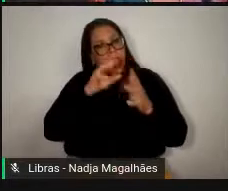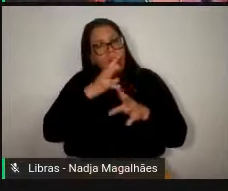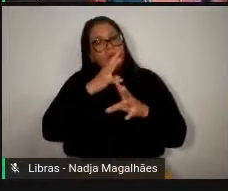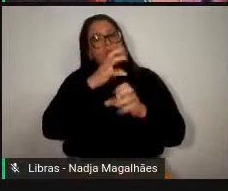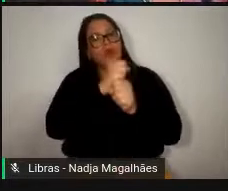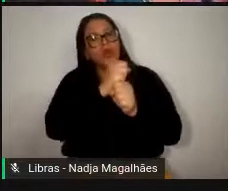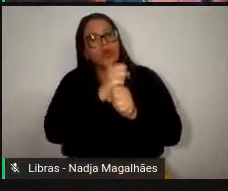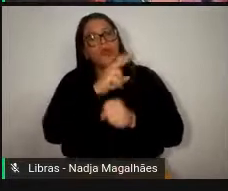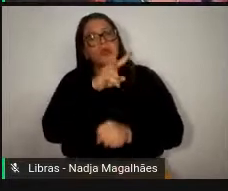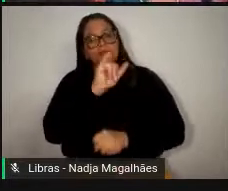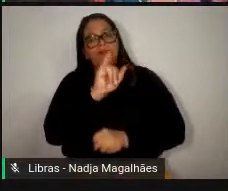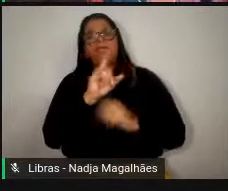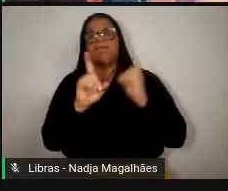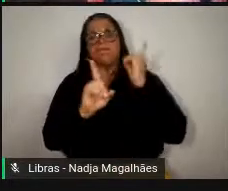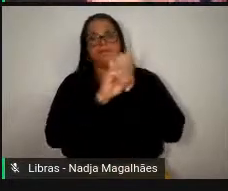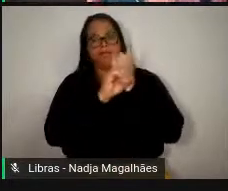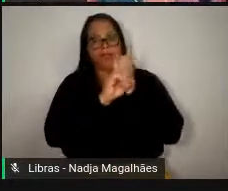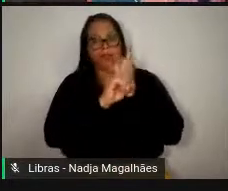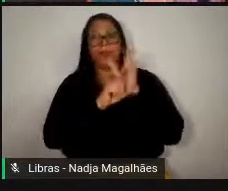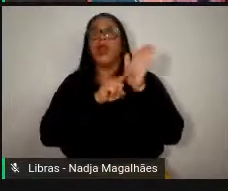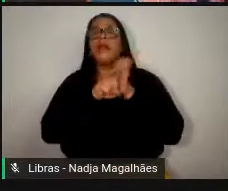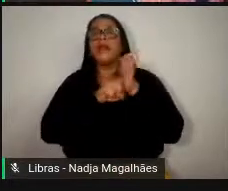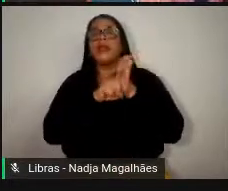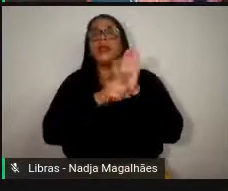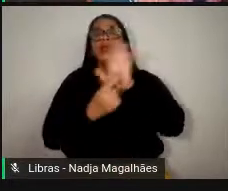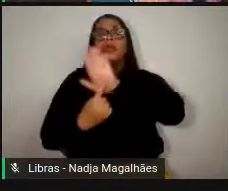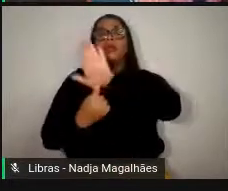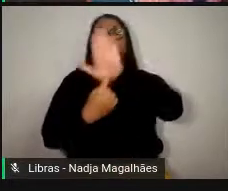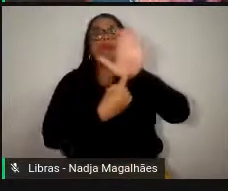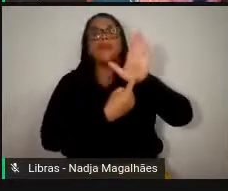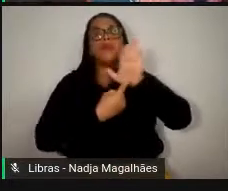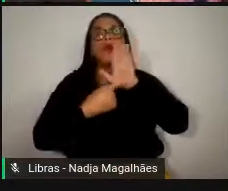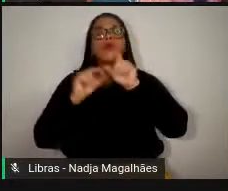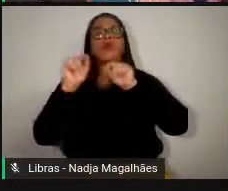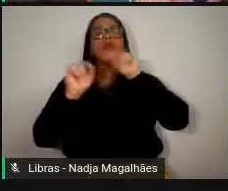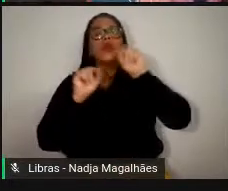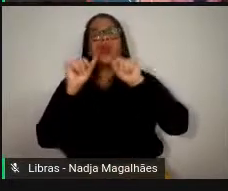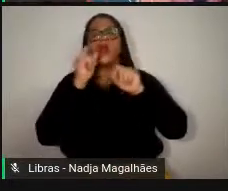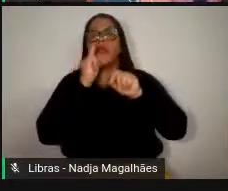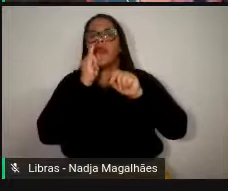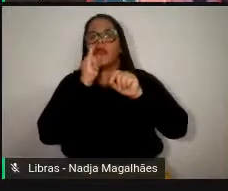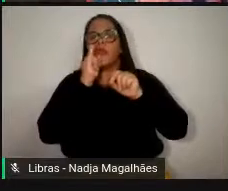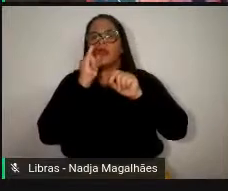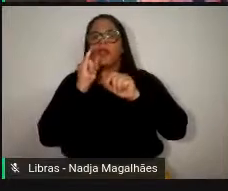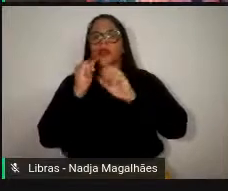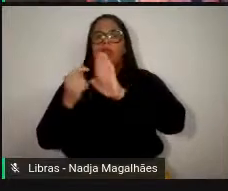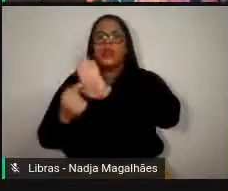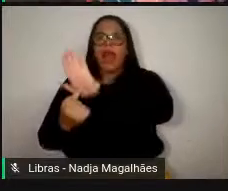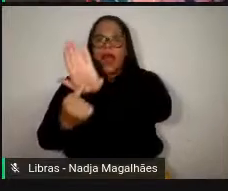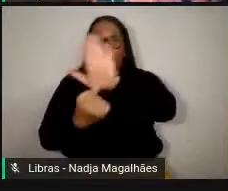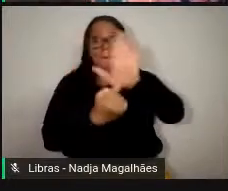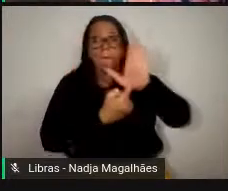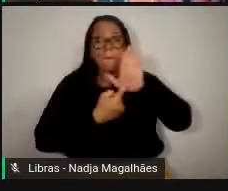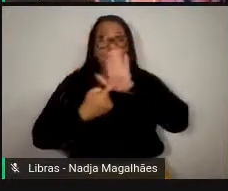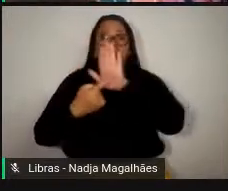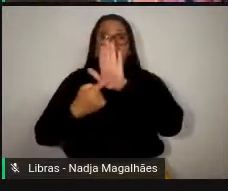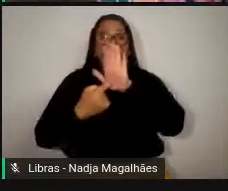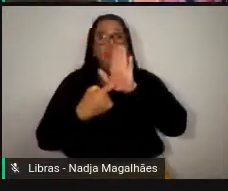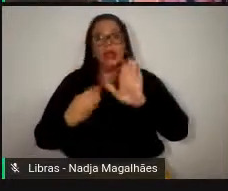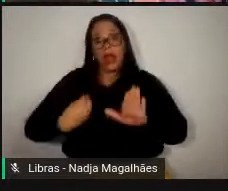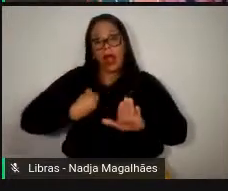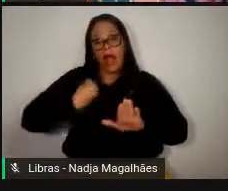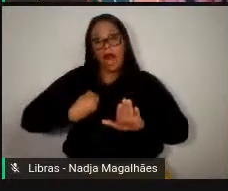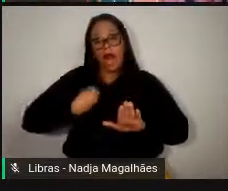vocês. A pesquisa ela mostrou que existe uma imagem padrão nessas transmissões ao vivo, que é basicamente essa imagem que eu estou mostrando